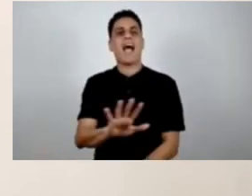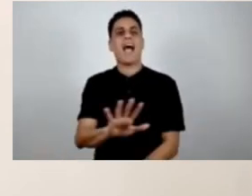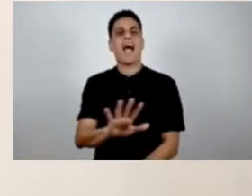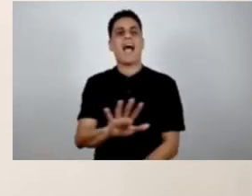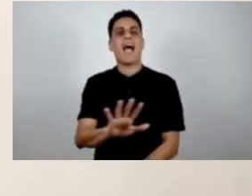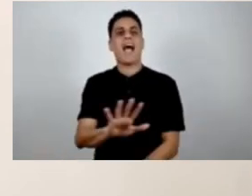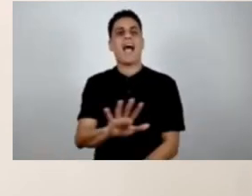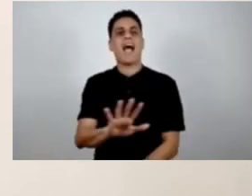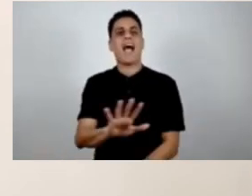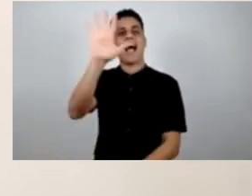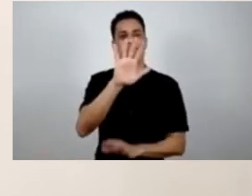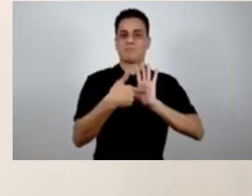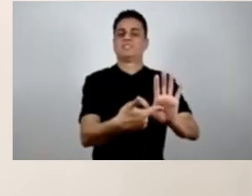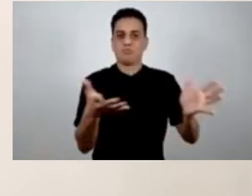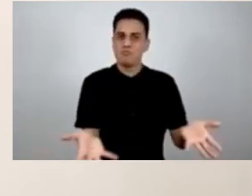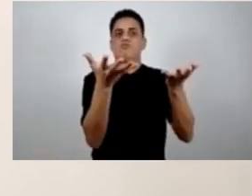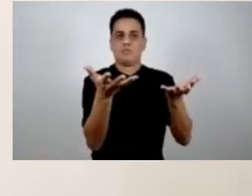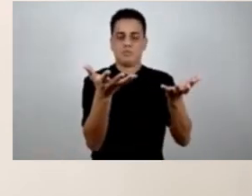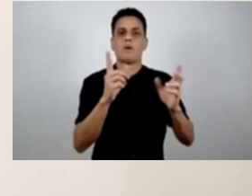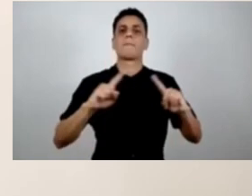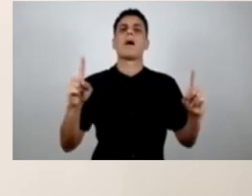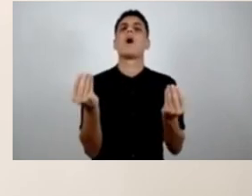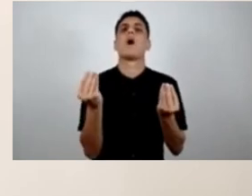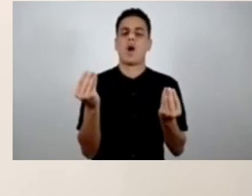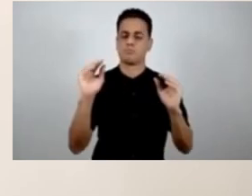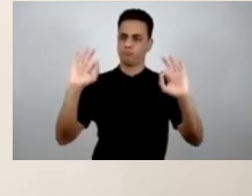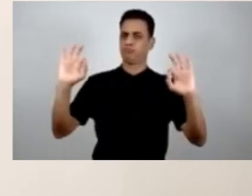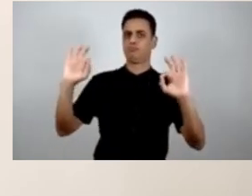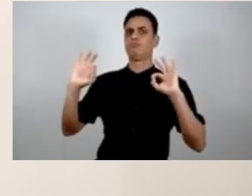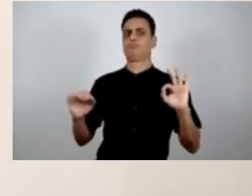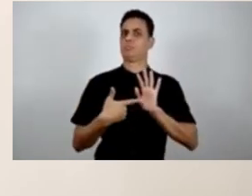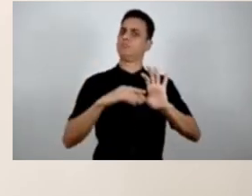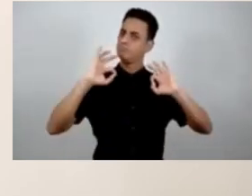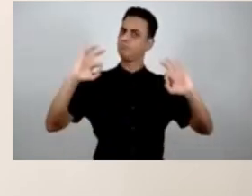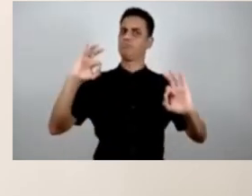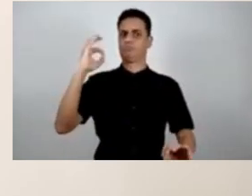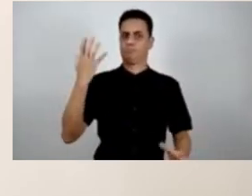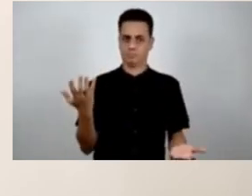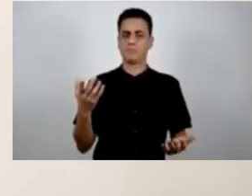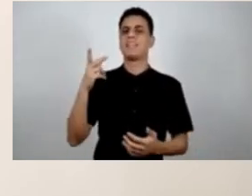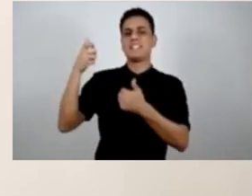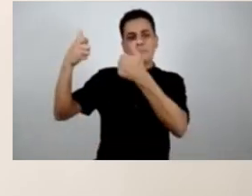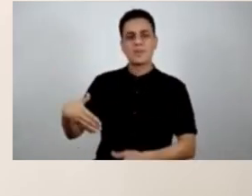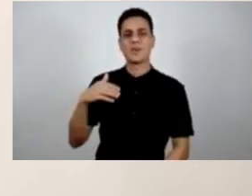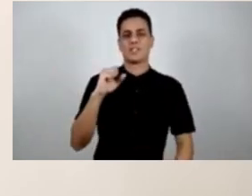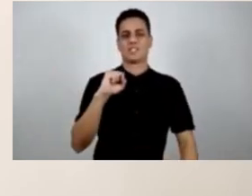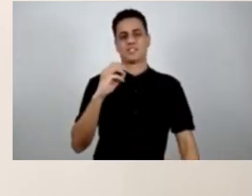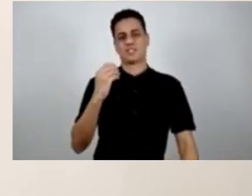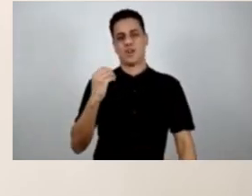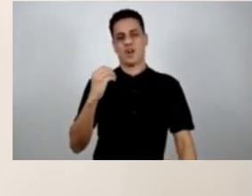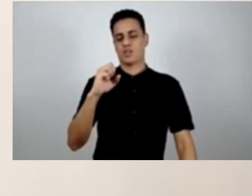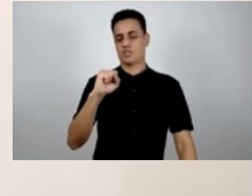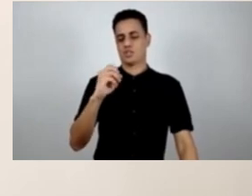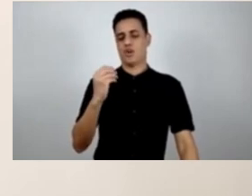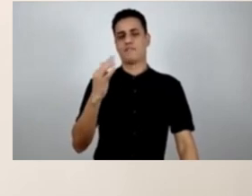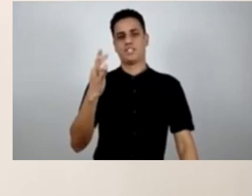maneira muito mais sofisticada. Né? Quando a gente estava falando da questão, a professora Stephanie estava falando do soft power, que é a questão de